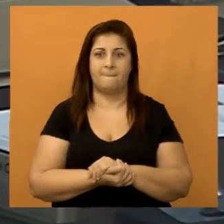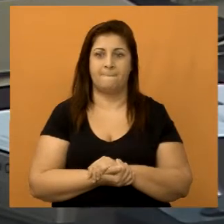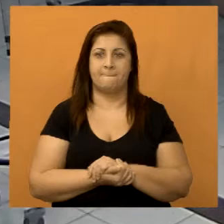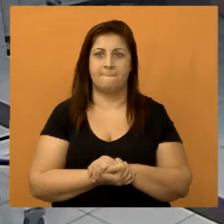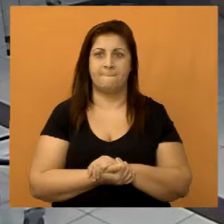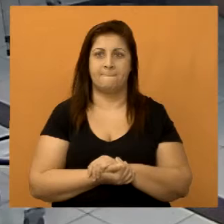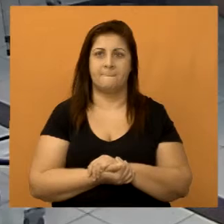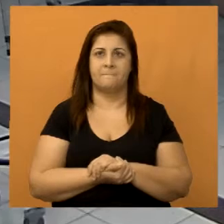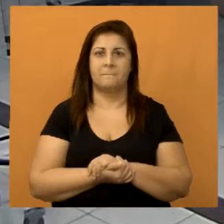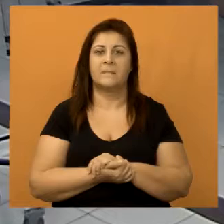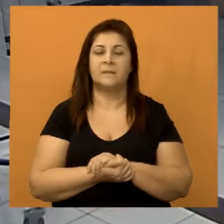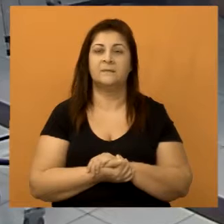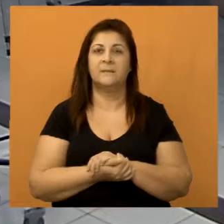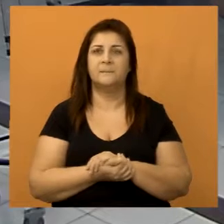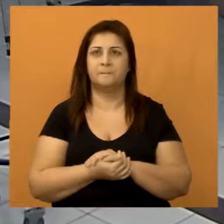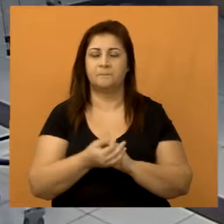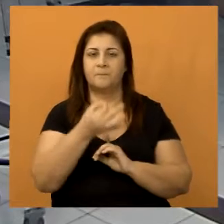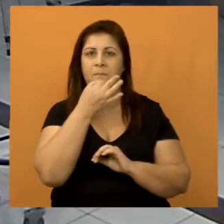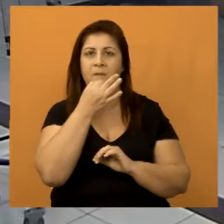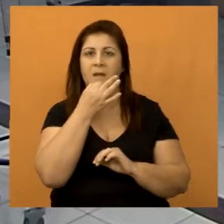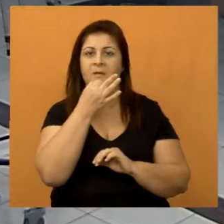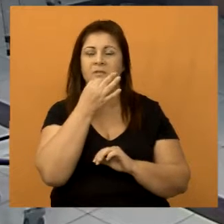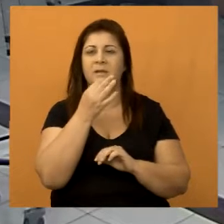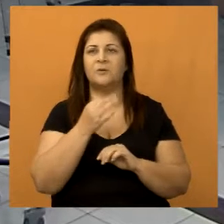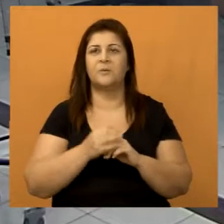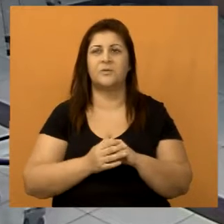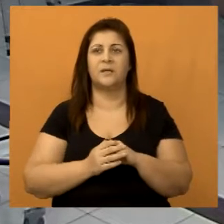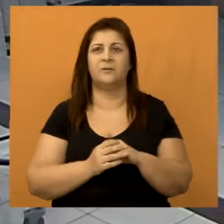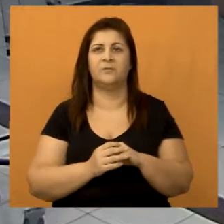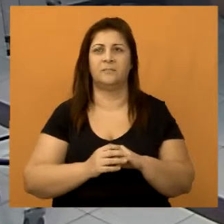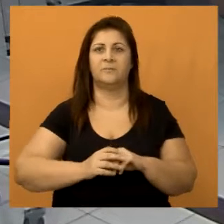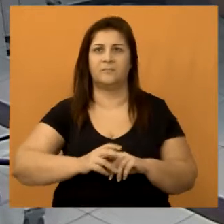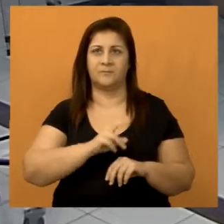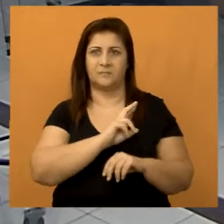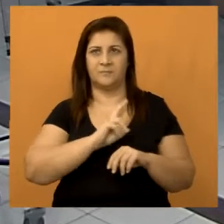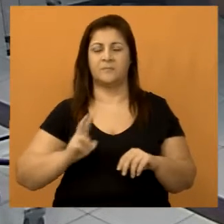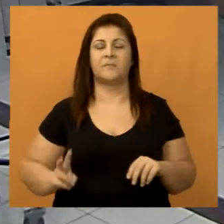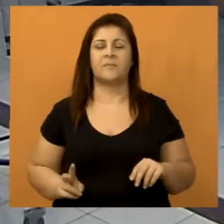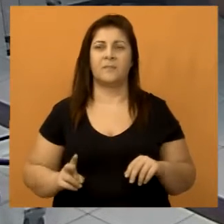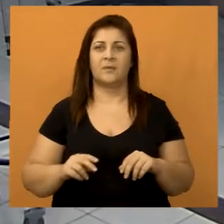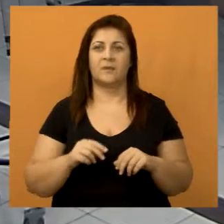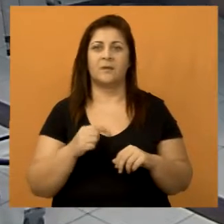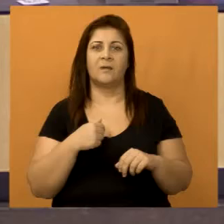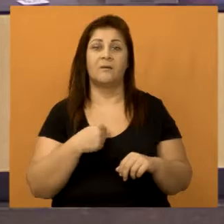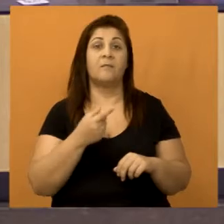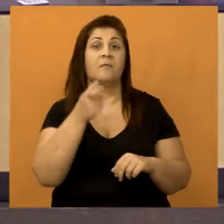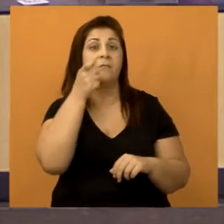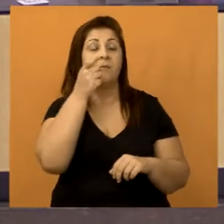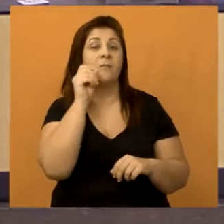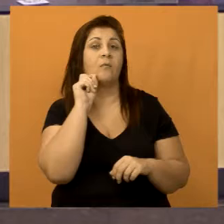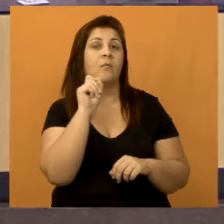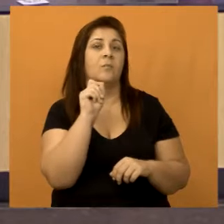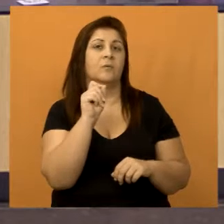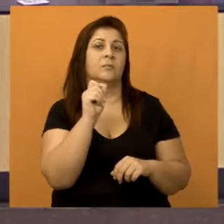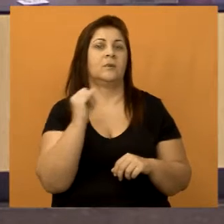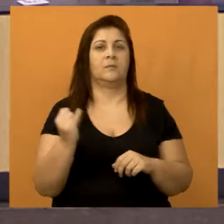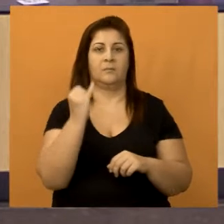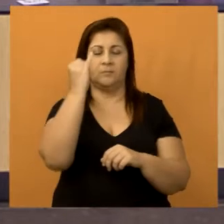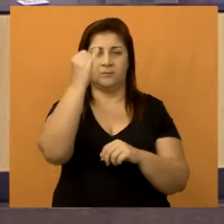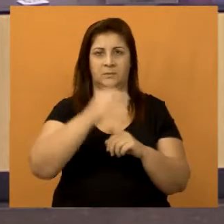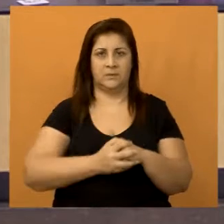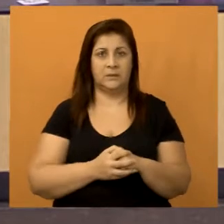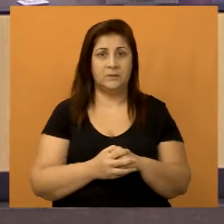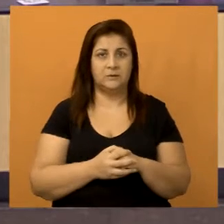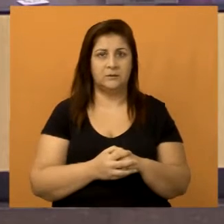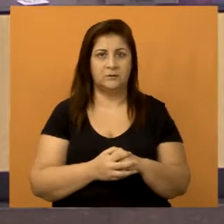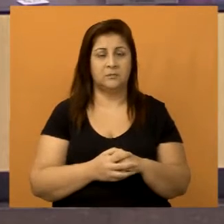Então, diante da manifestação dos nobres pares, então nós estamos vendo aí o quanto é importante a gente registrar